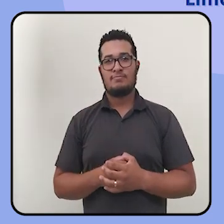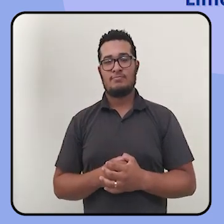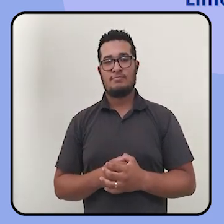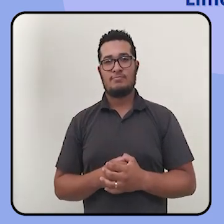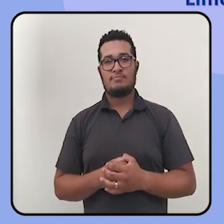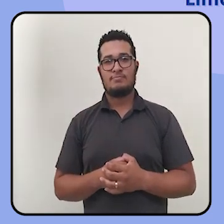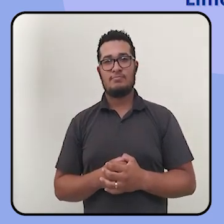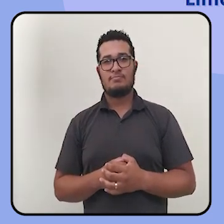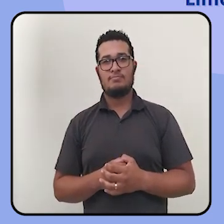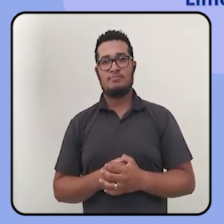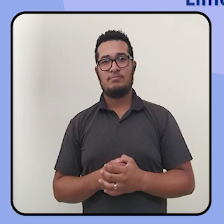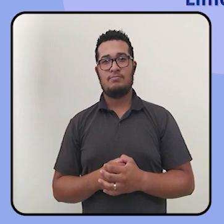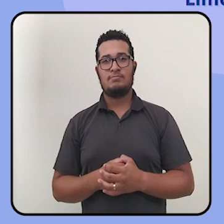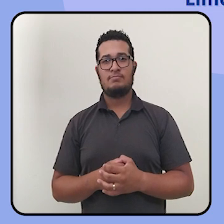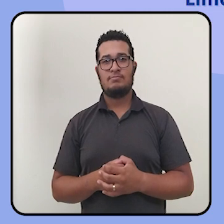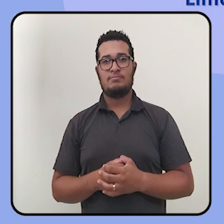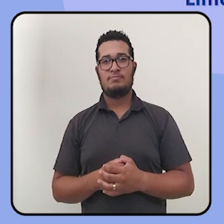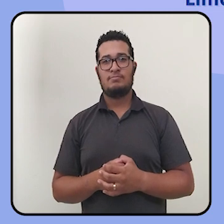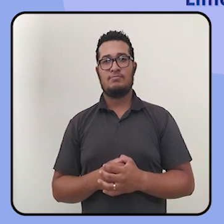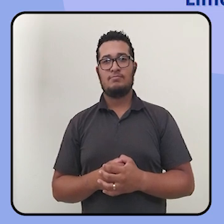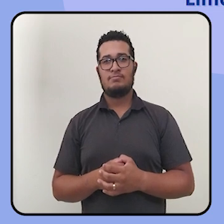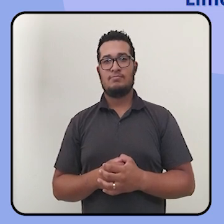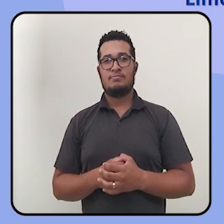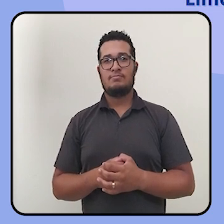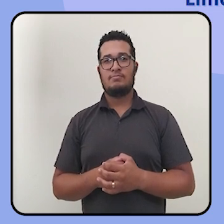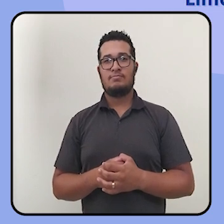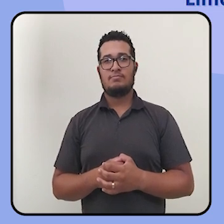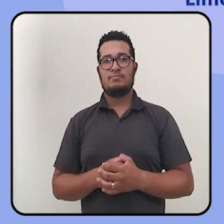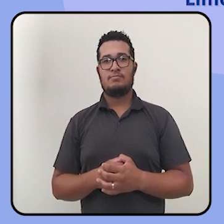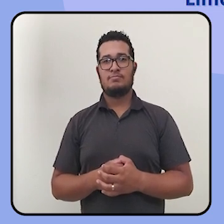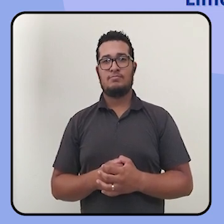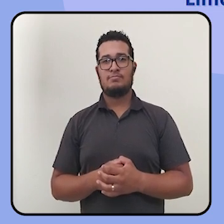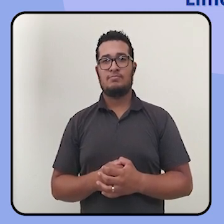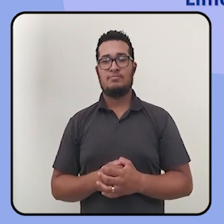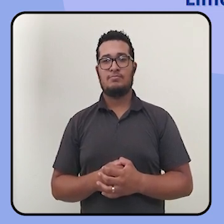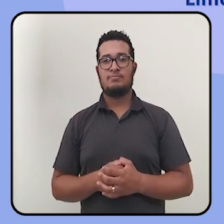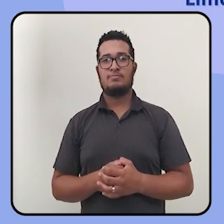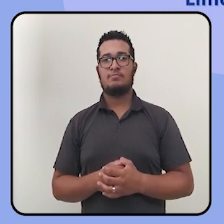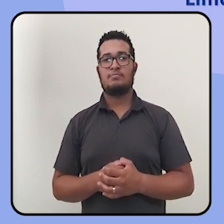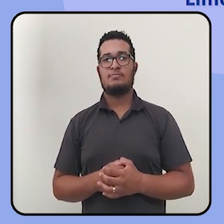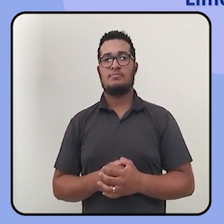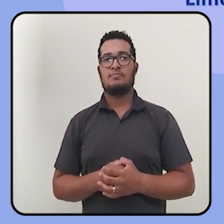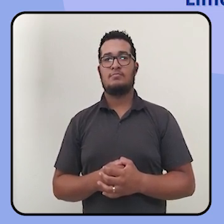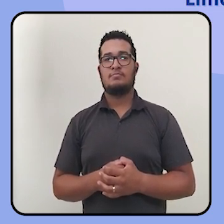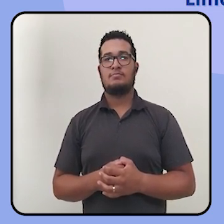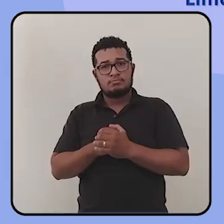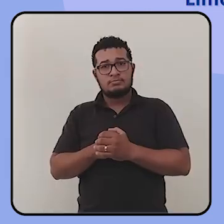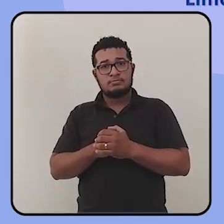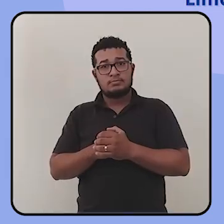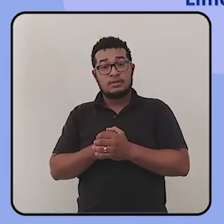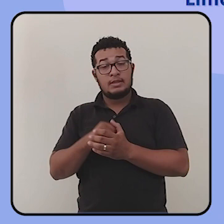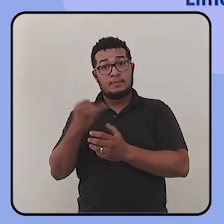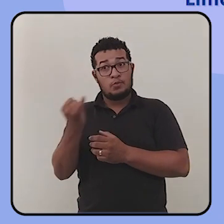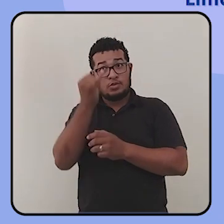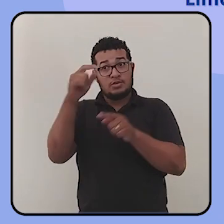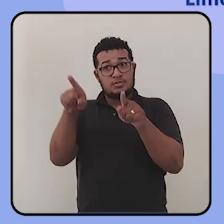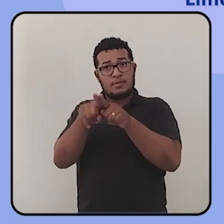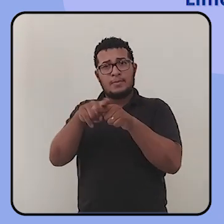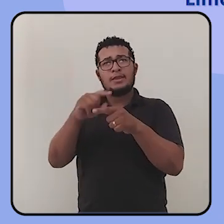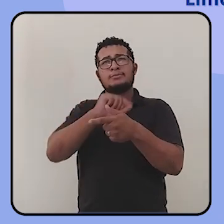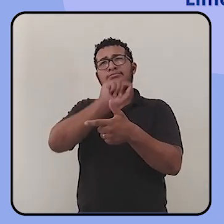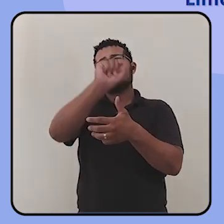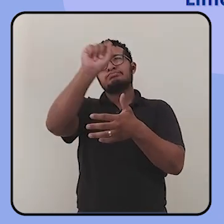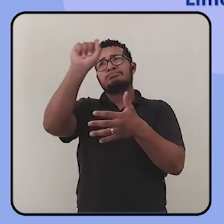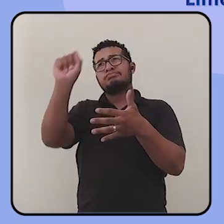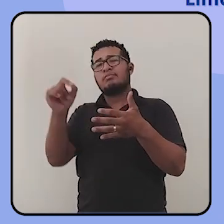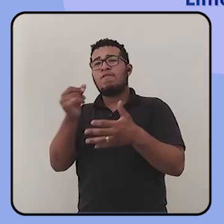Temos os manguezais de Piraquiaçu e Mirim também, muito importante esses sítios arqueológicos nessa região. E temos em várias outras regiões,